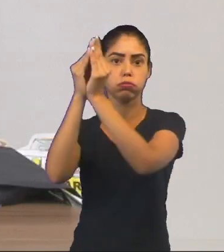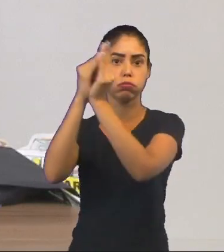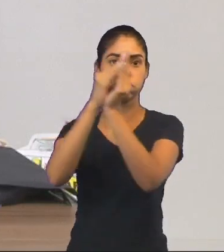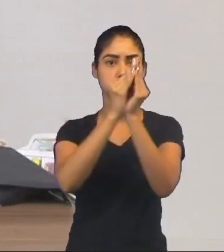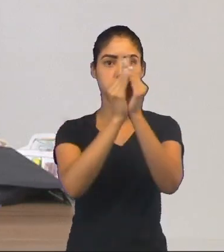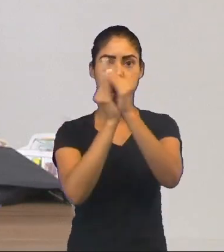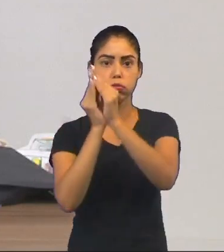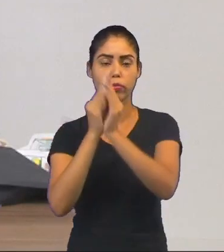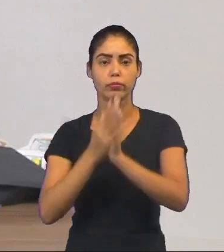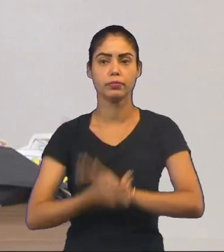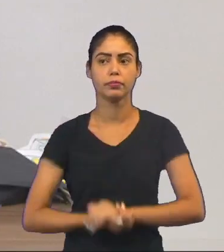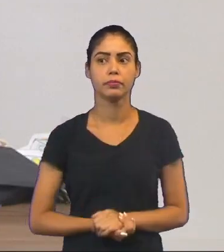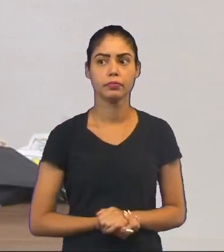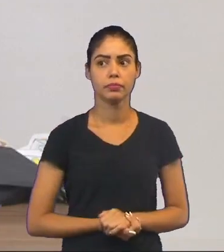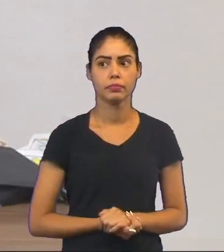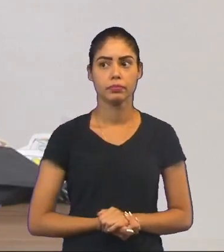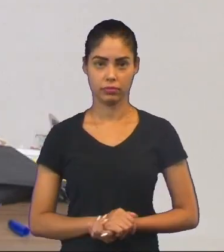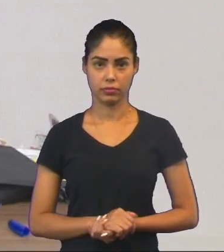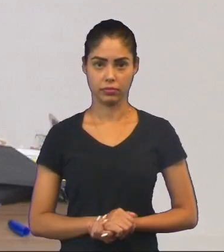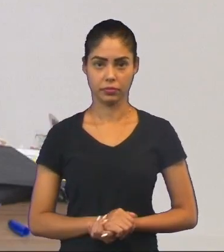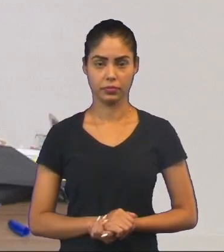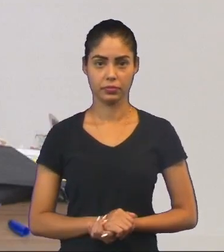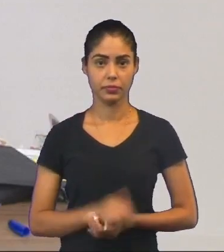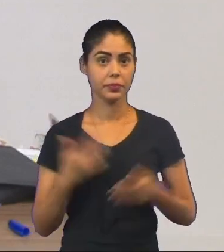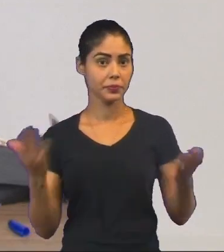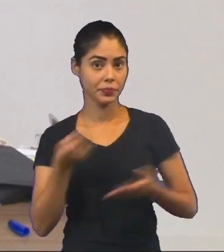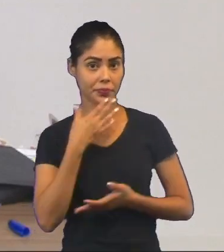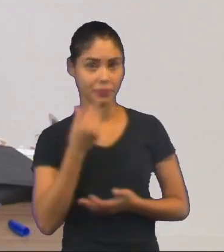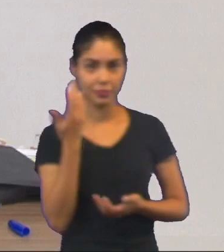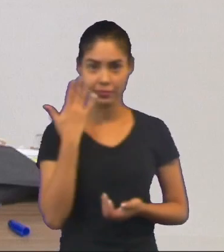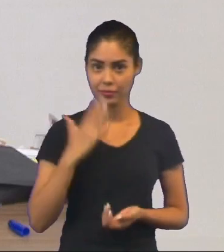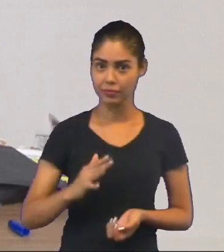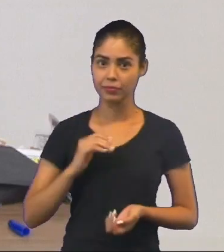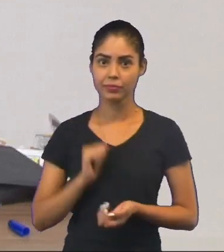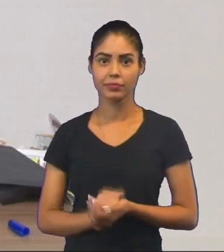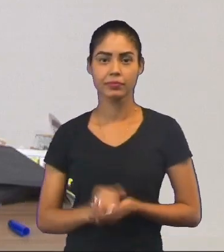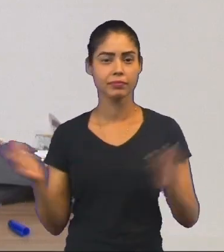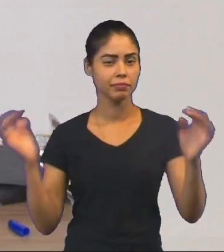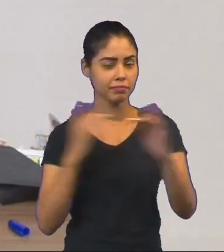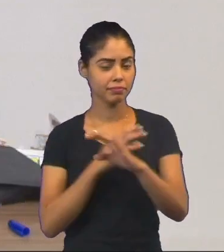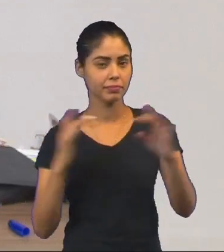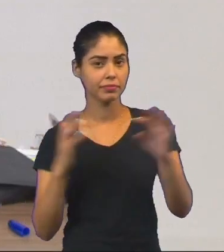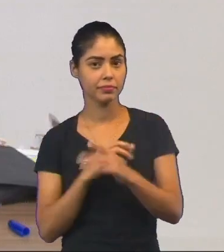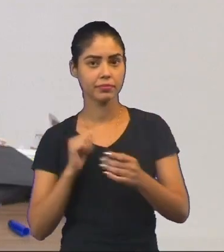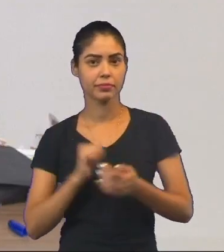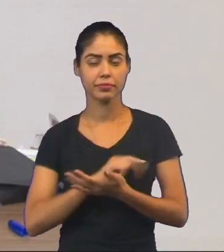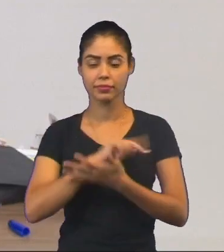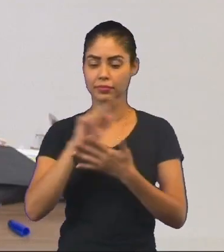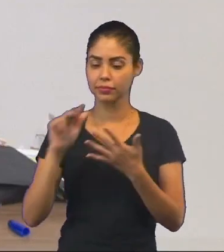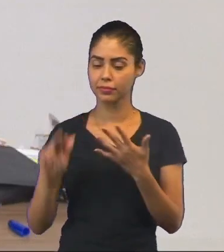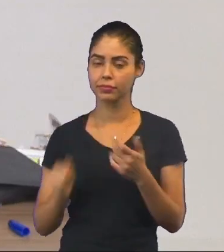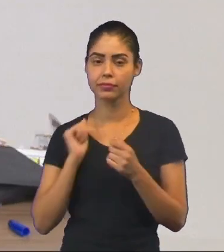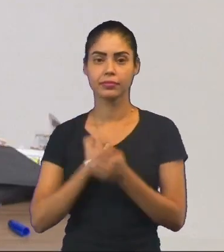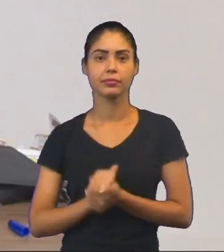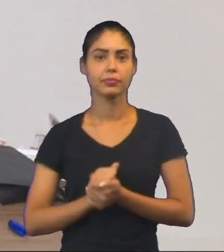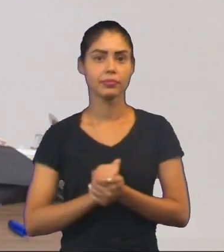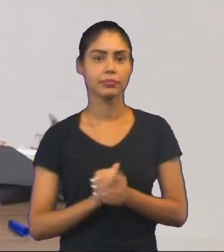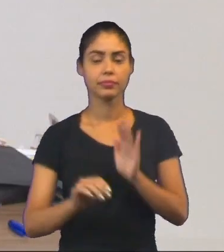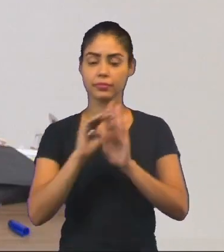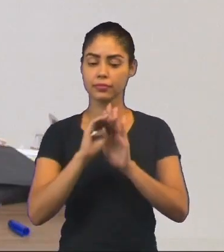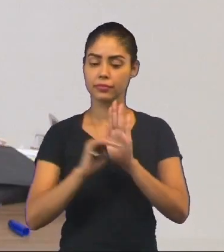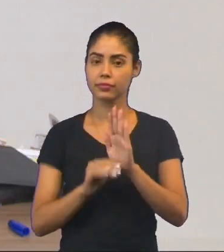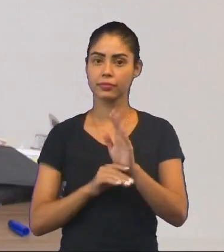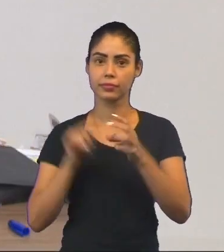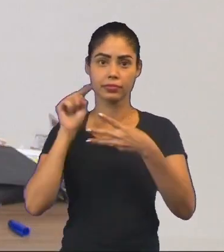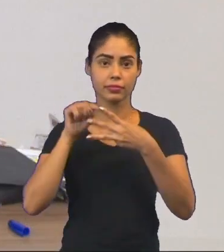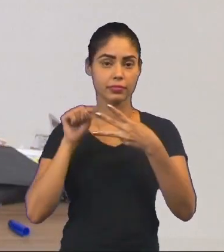aéreo, certo? Muito bem, crianças. Os meios de transporte, eles são classificados